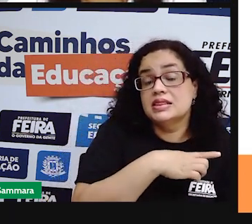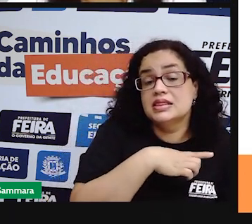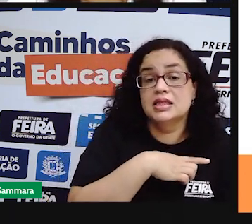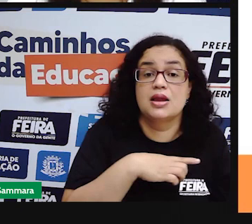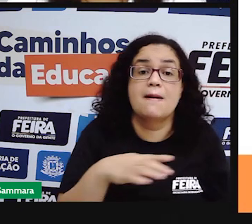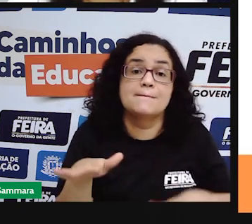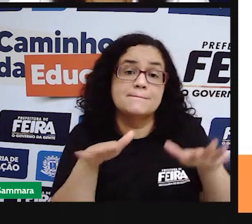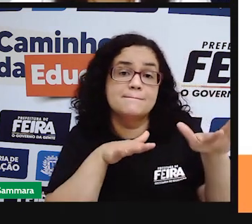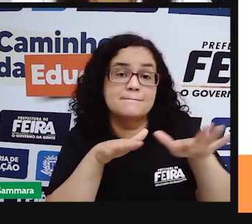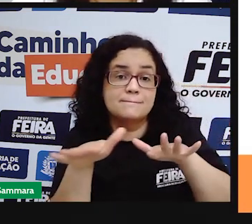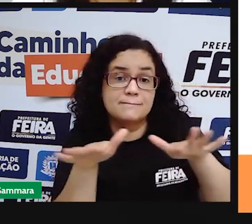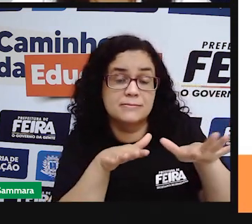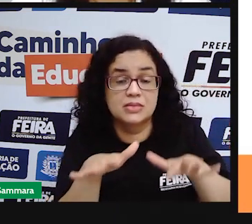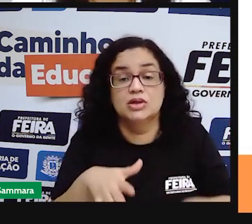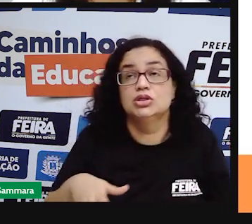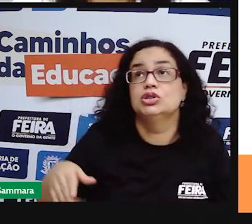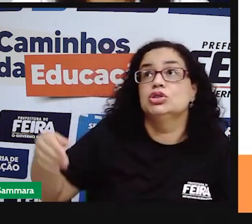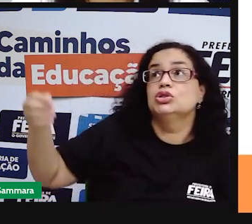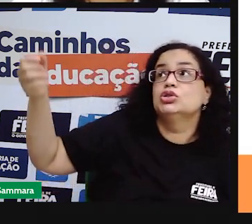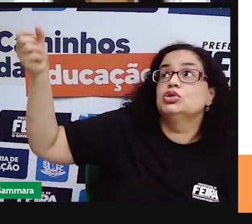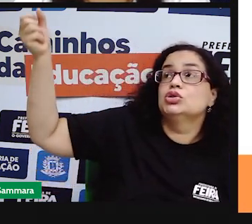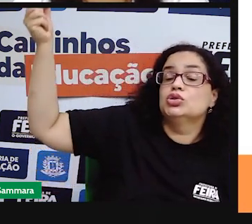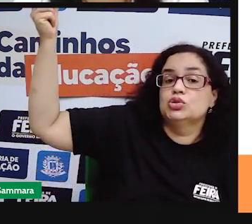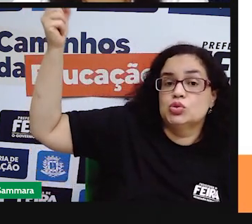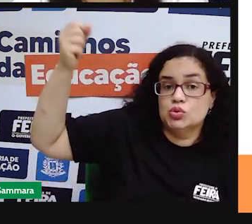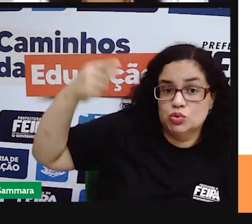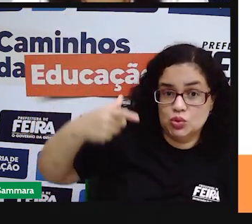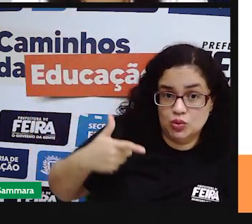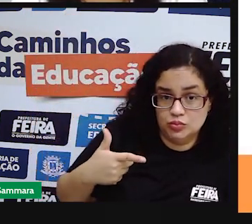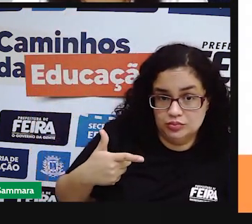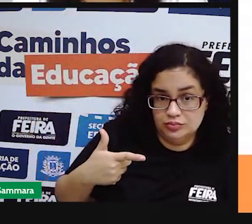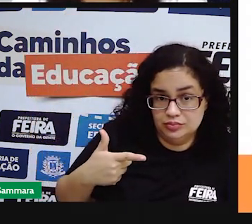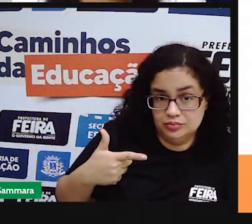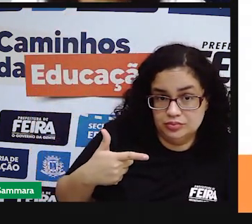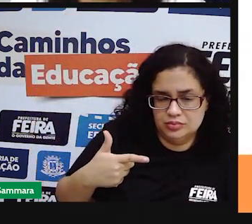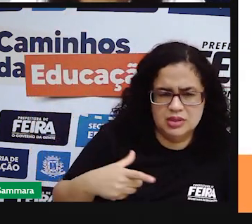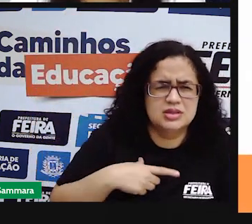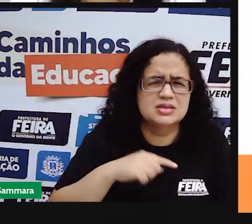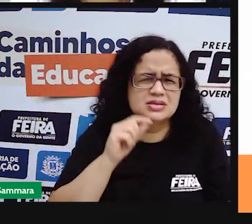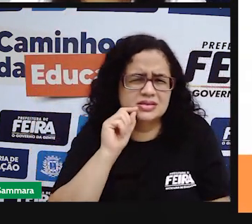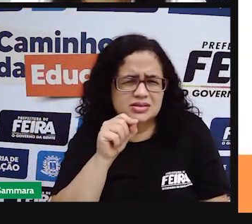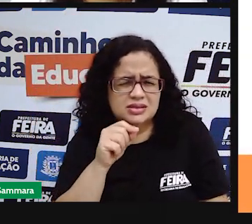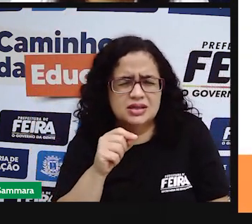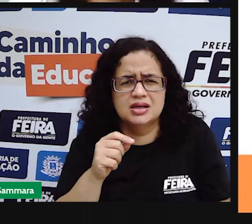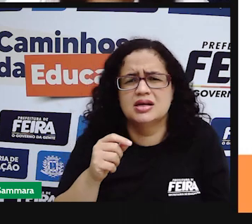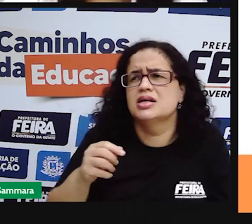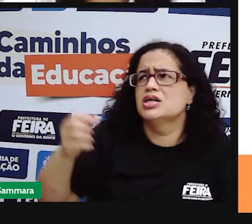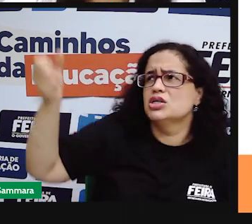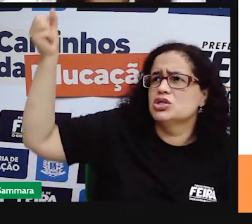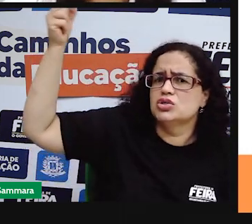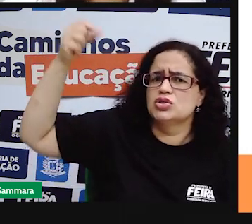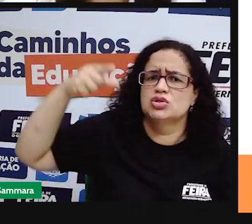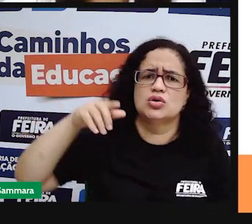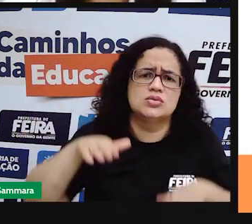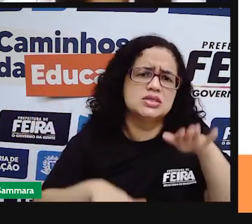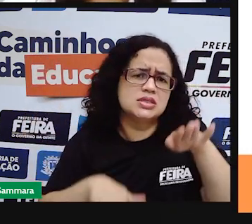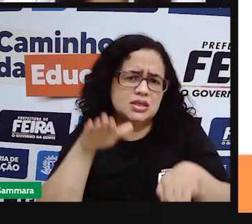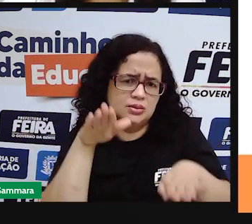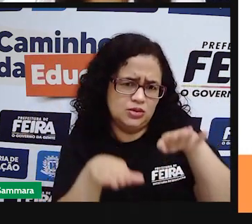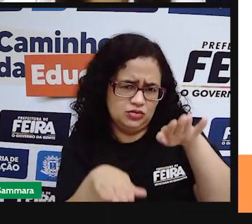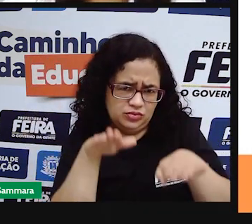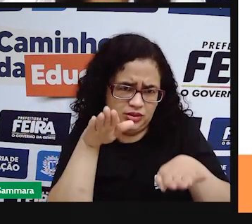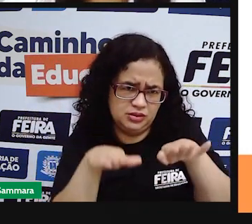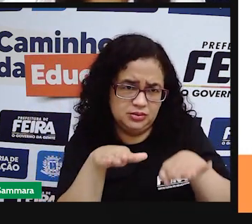movimentação da fonte de luz, que é o Sol, será que o Sol se movimenta?